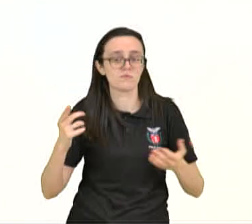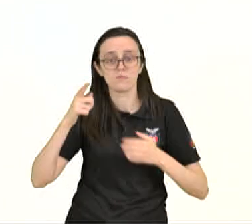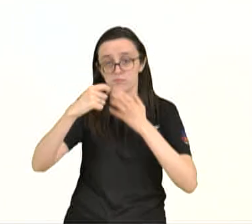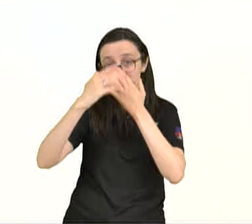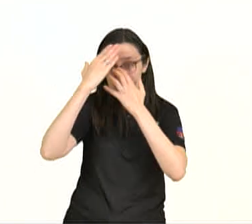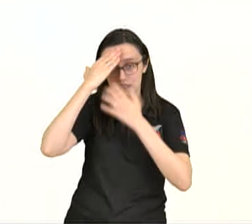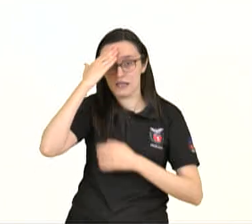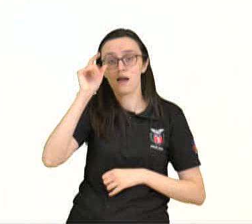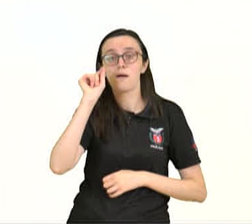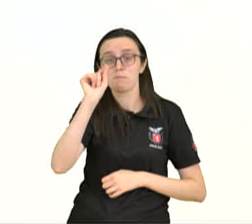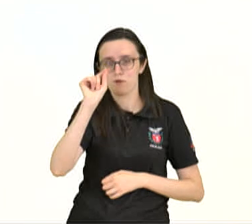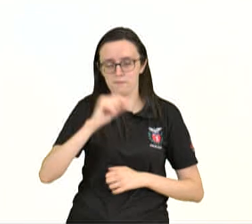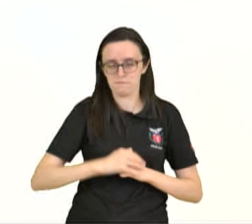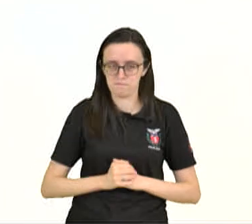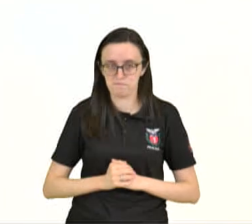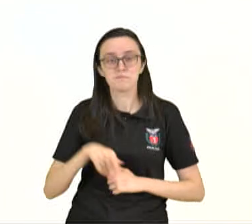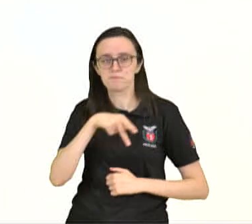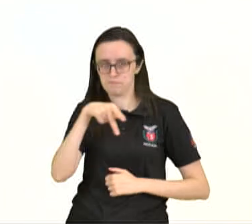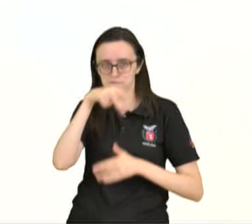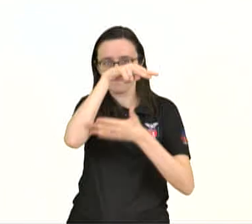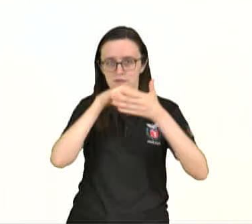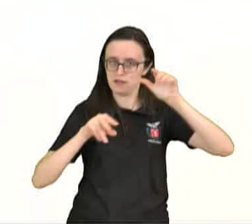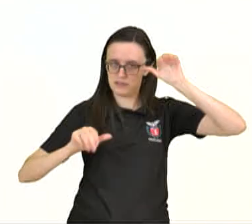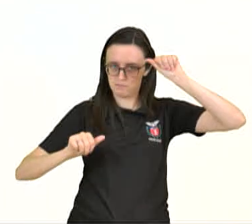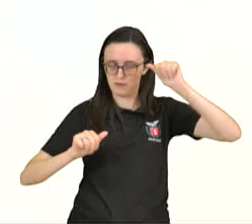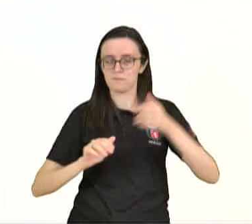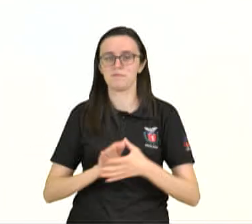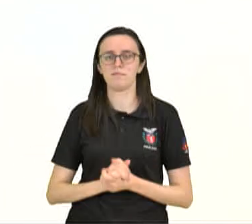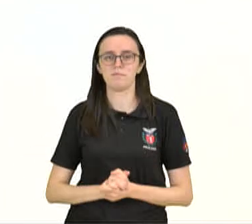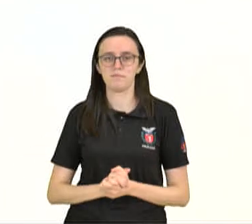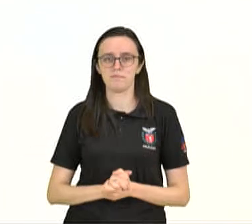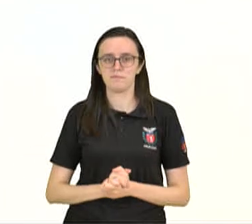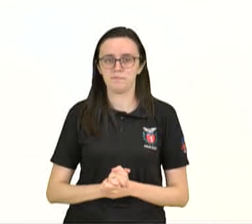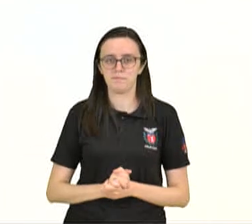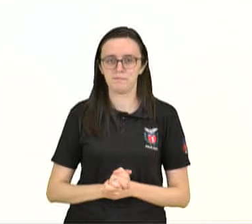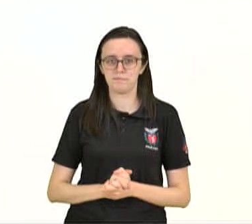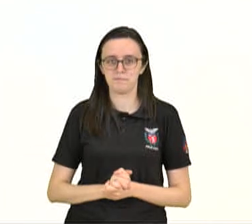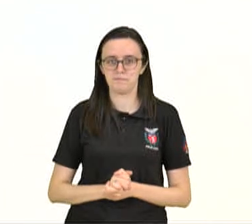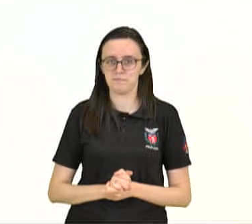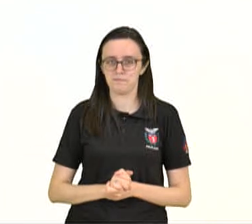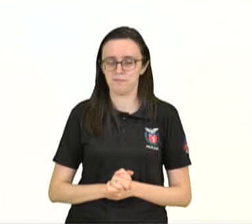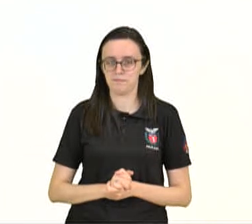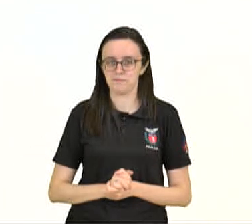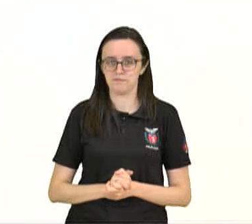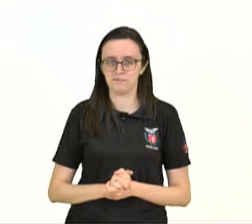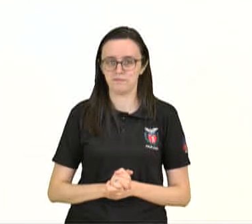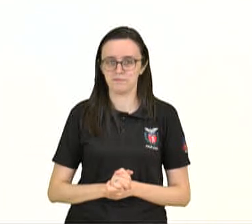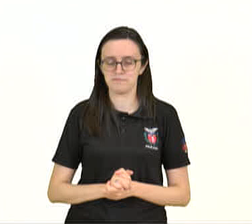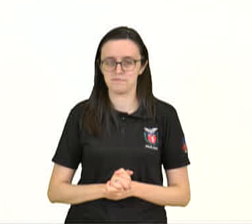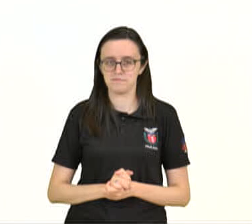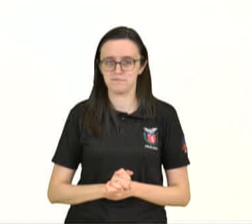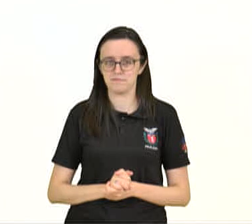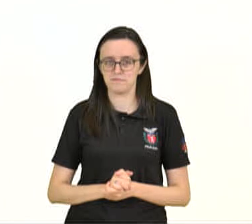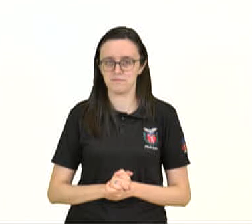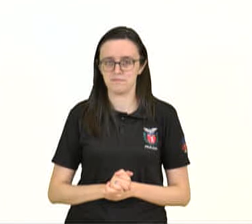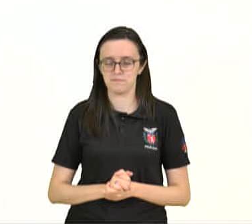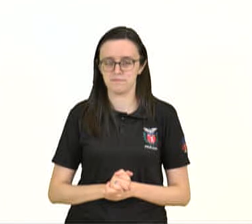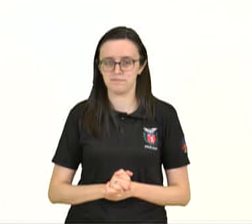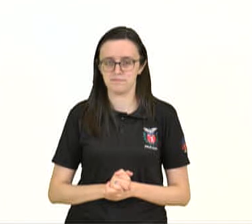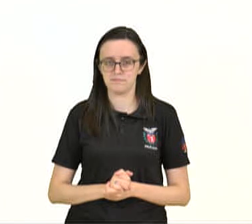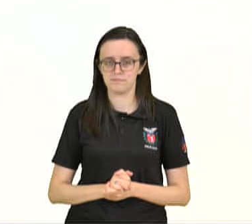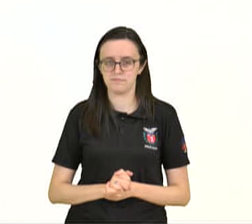em produtos industrializados se convierte em basura para nós outros consumidores. Assim,